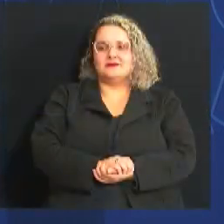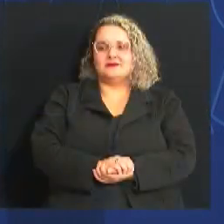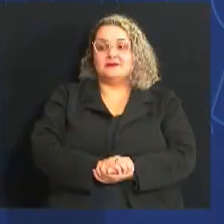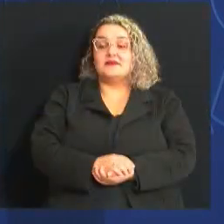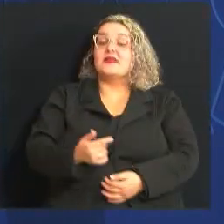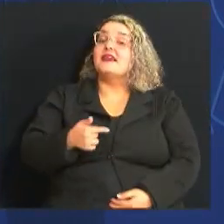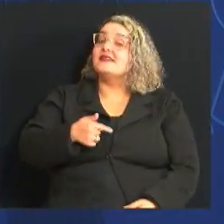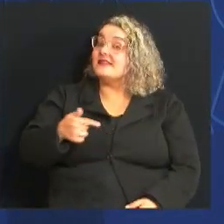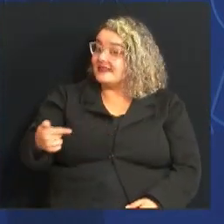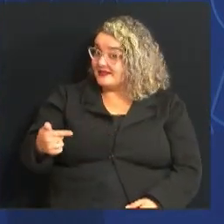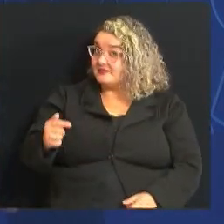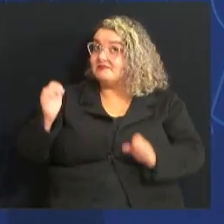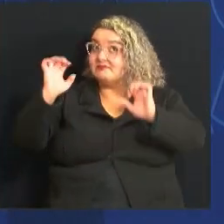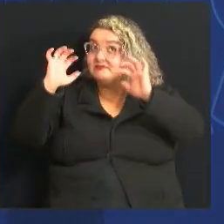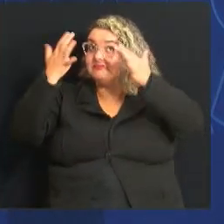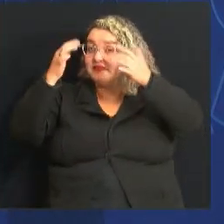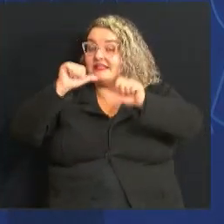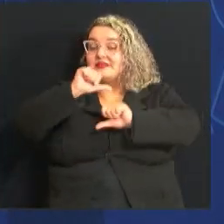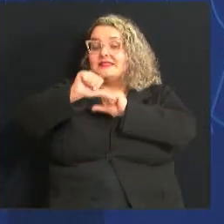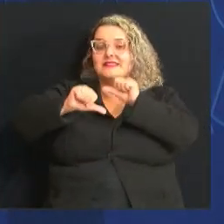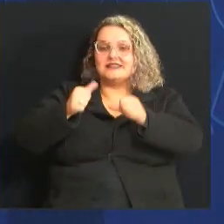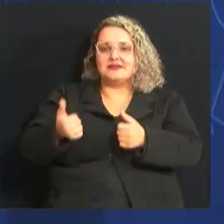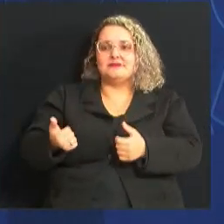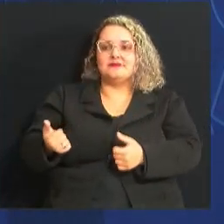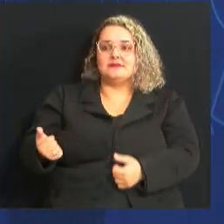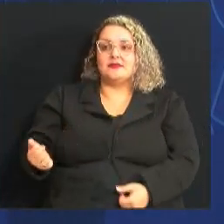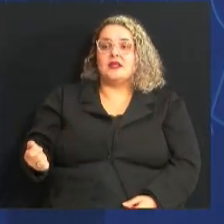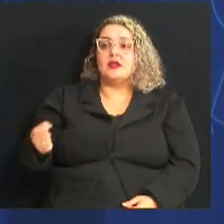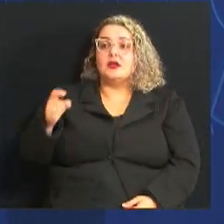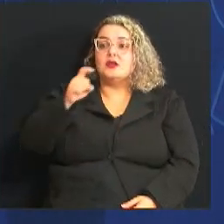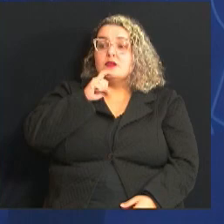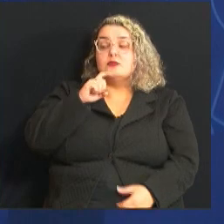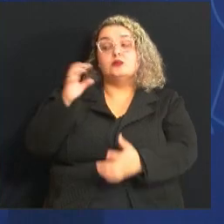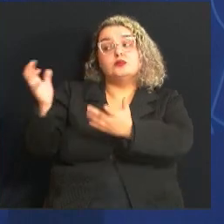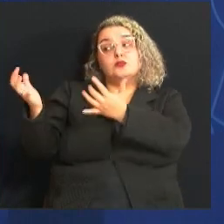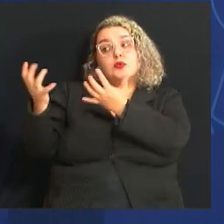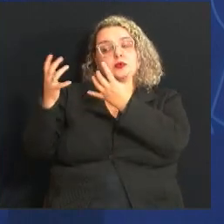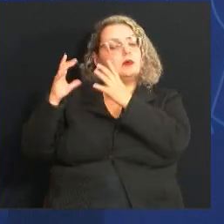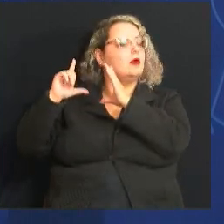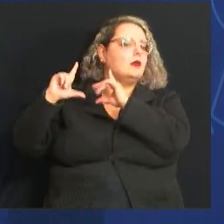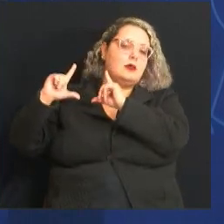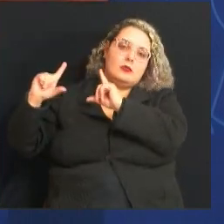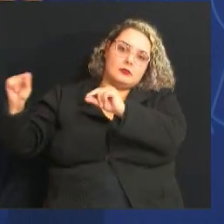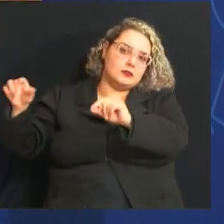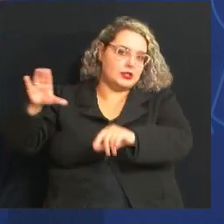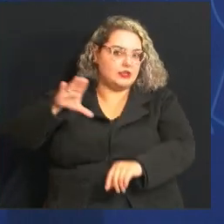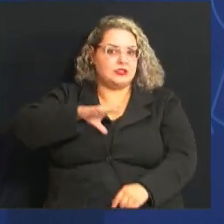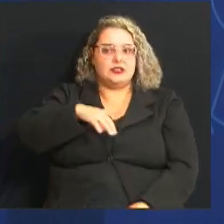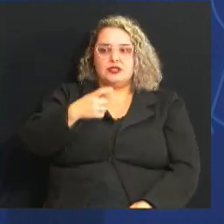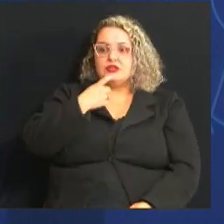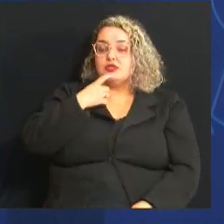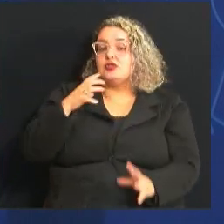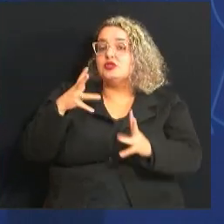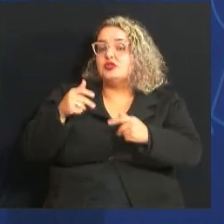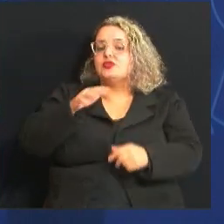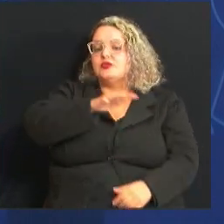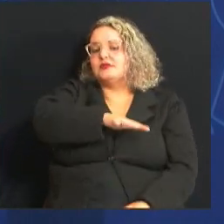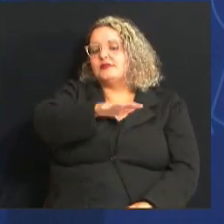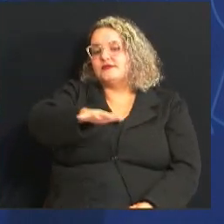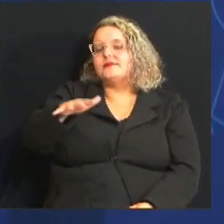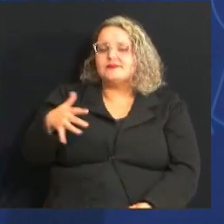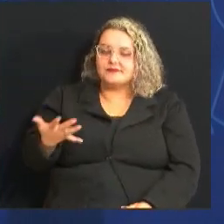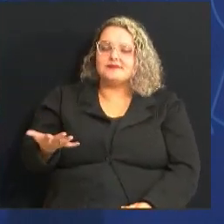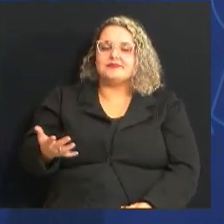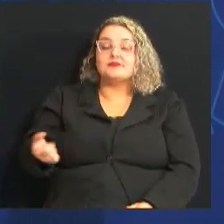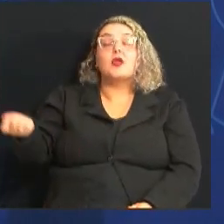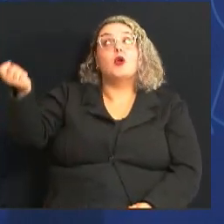Semana de tempo estável, a massa de ar polar já foi embora aqui da cidade de Campinas e toda a região, e com isso o